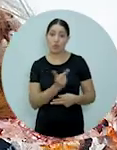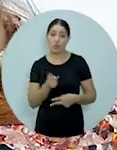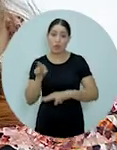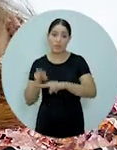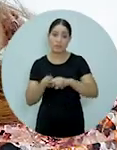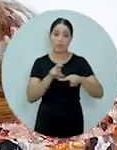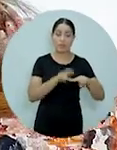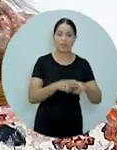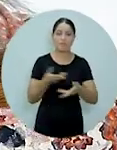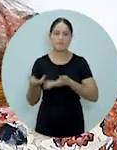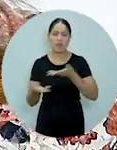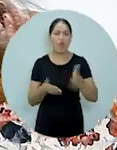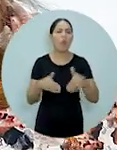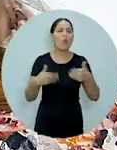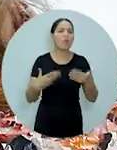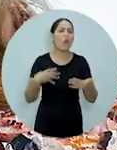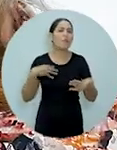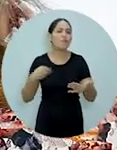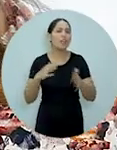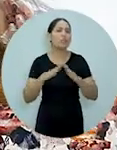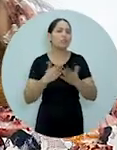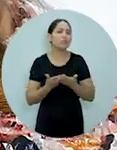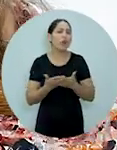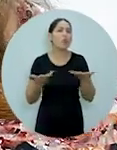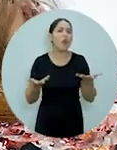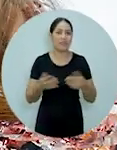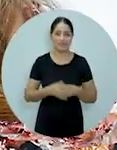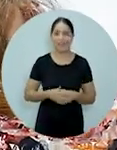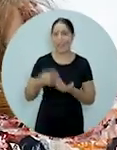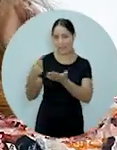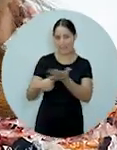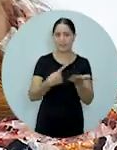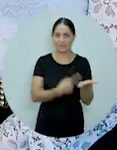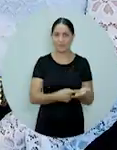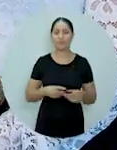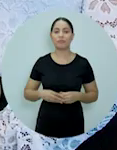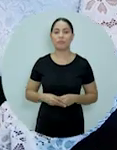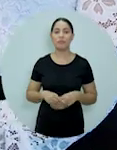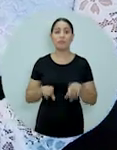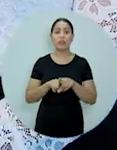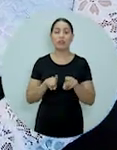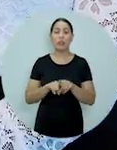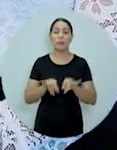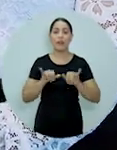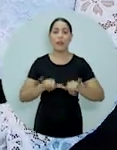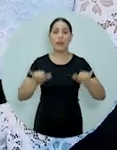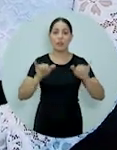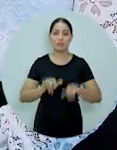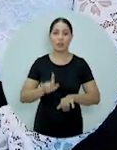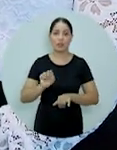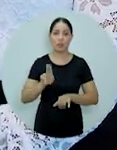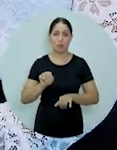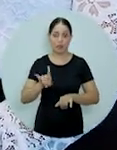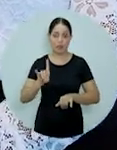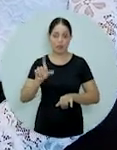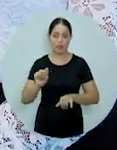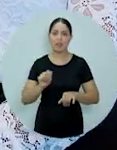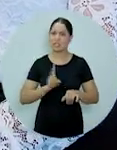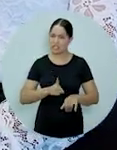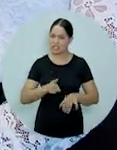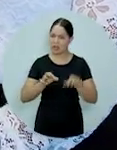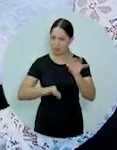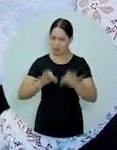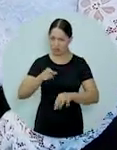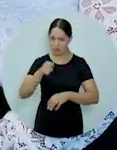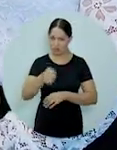dois sentarmos e decidirmos qual é a escola que esse menino vai estudar. E para resolver questões de guarda, visitação,